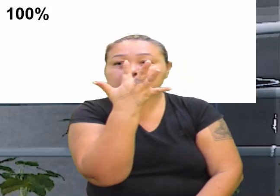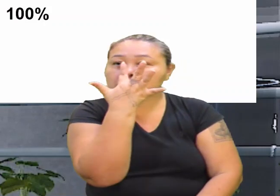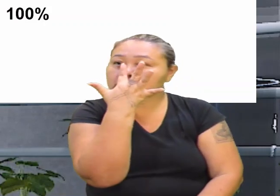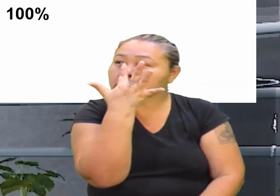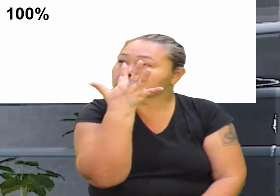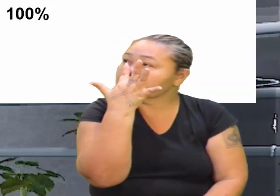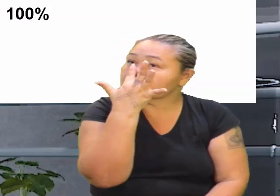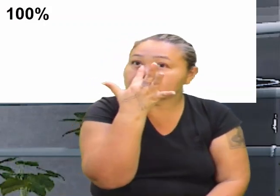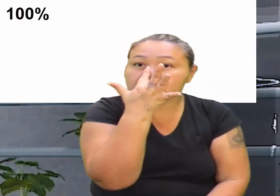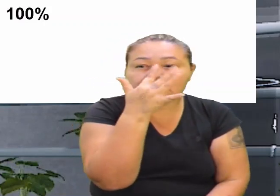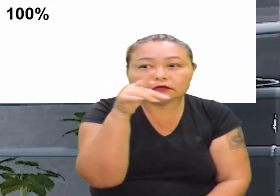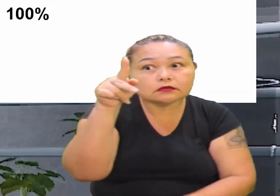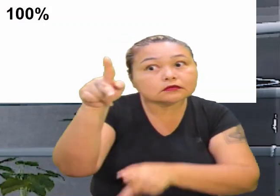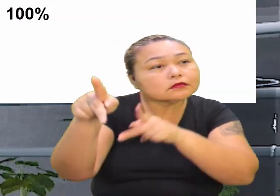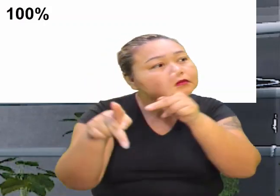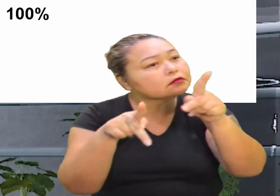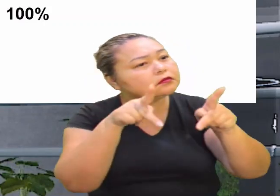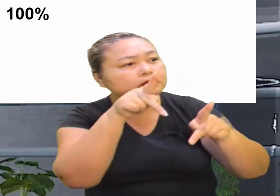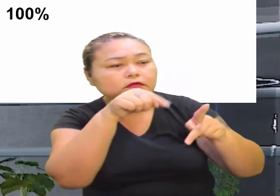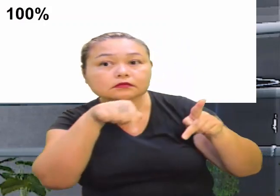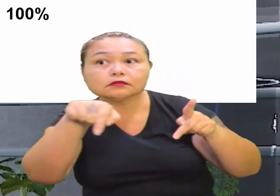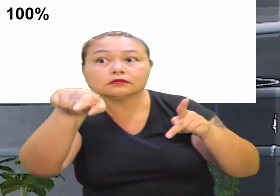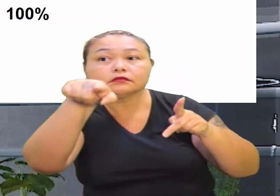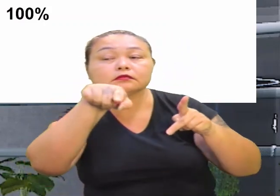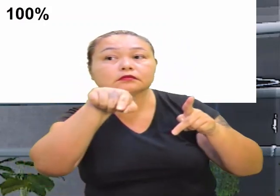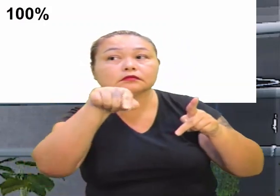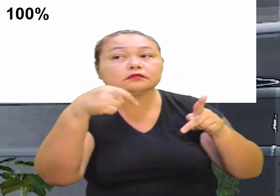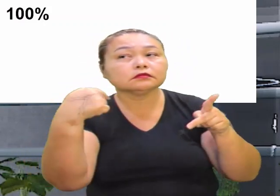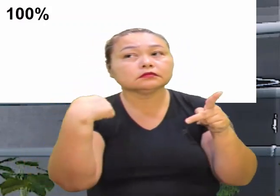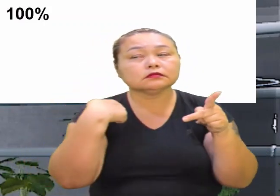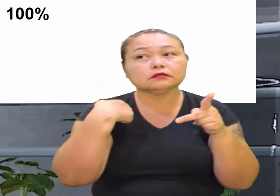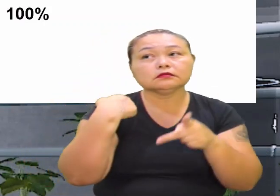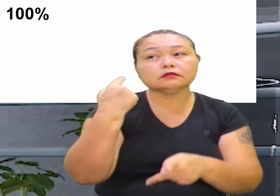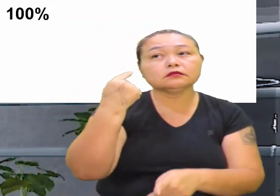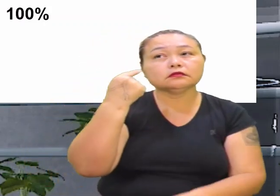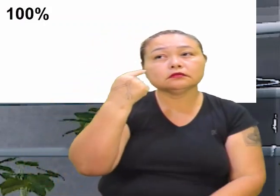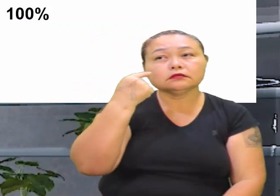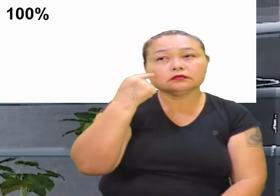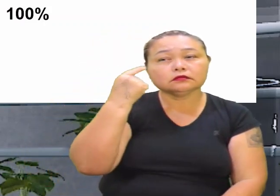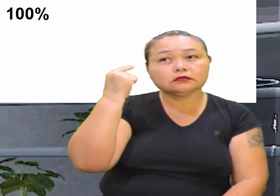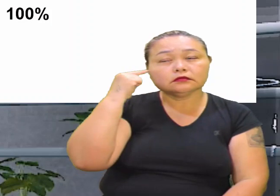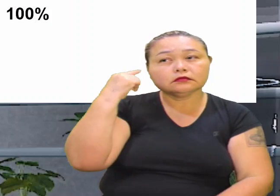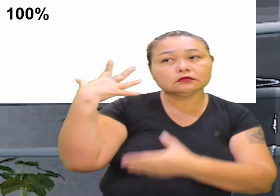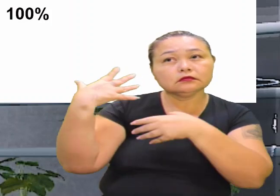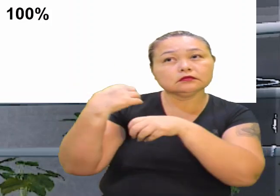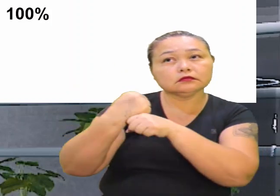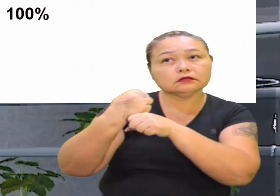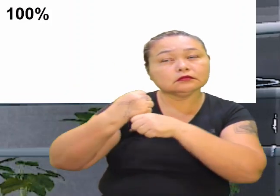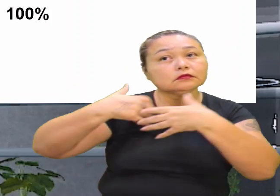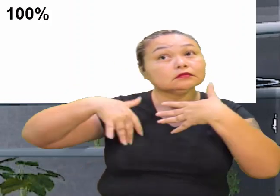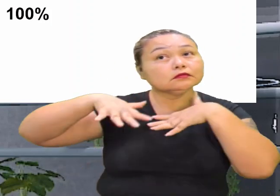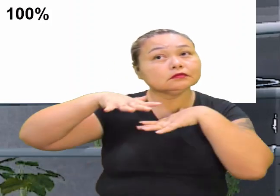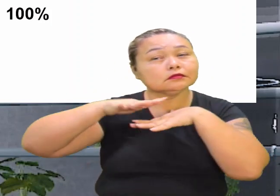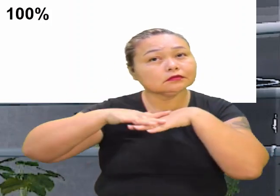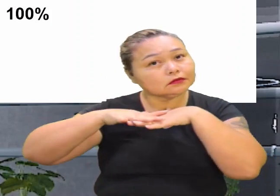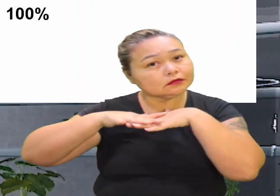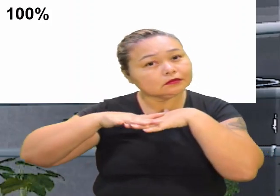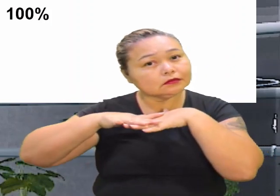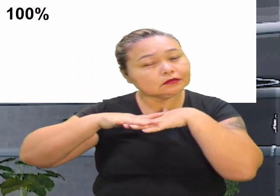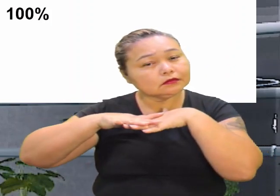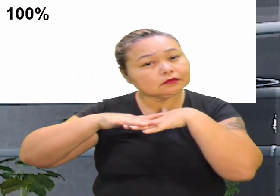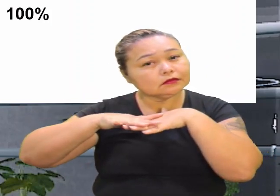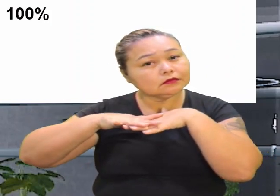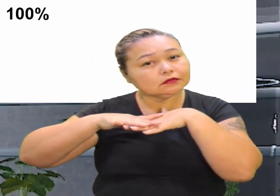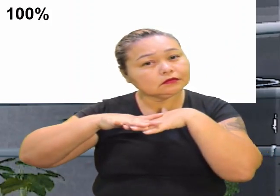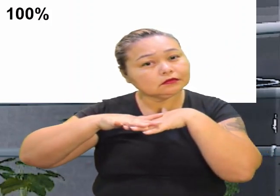observar na população o que eu verifiquei nos cálculos matemáticos. Então,